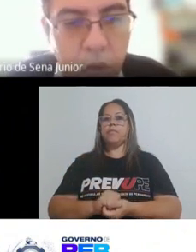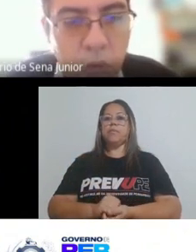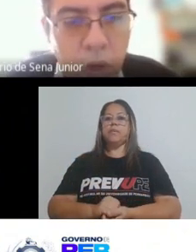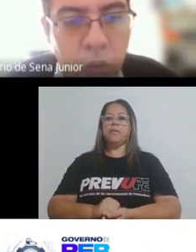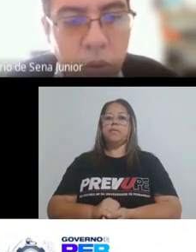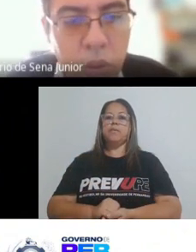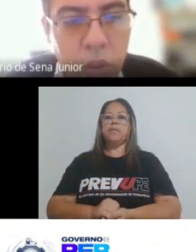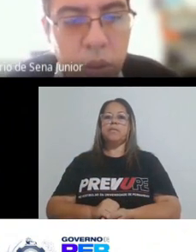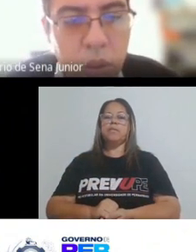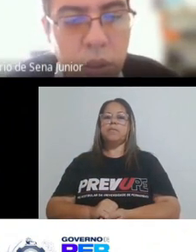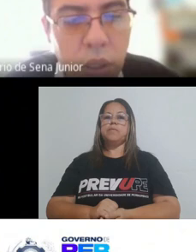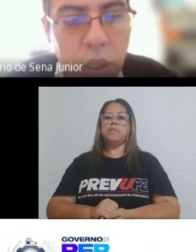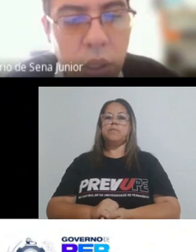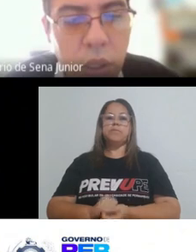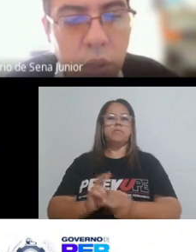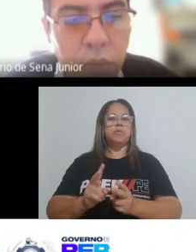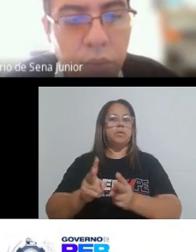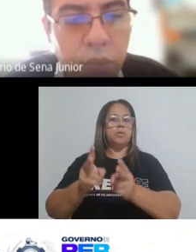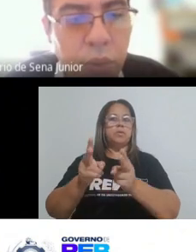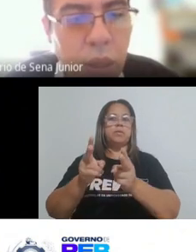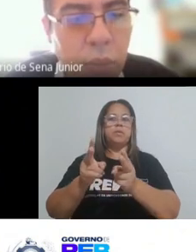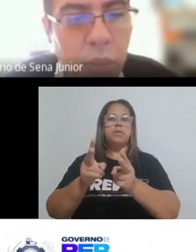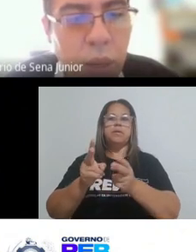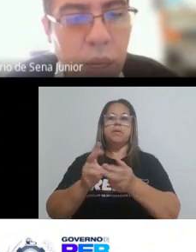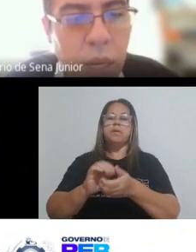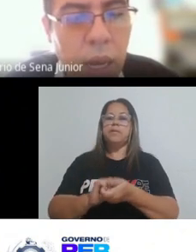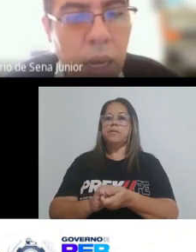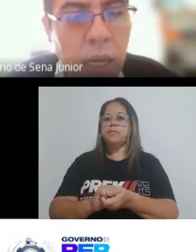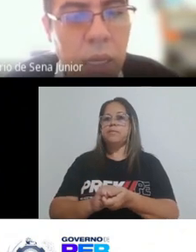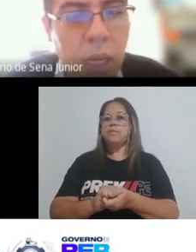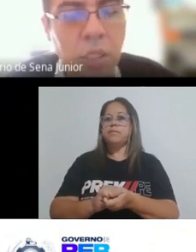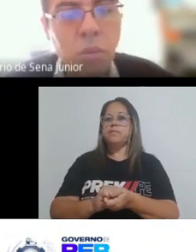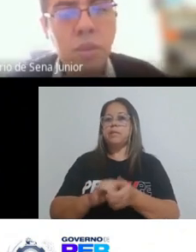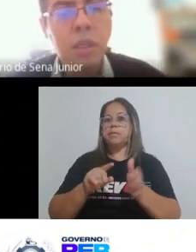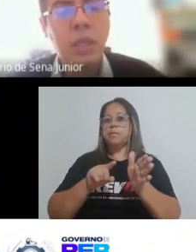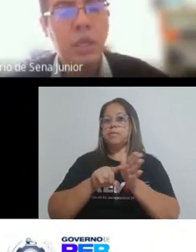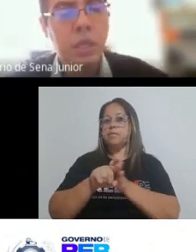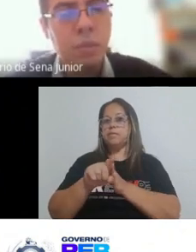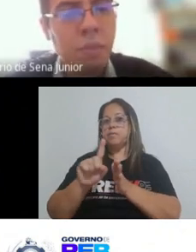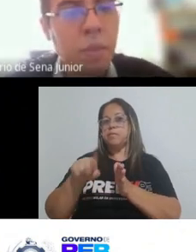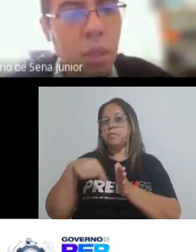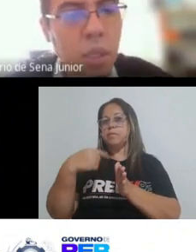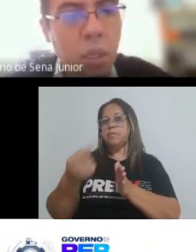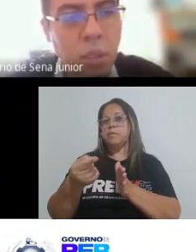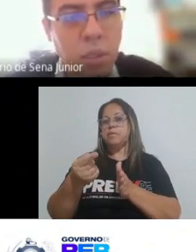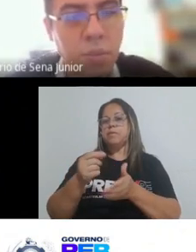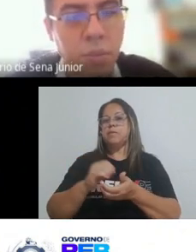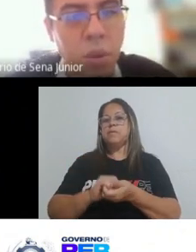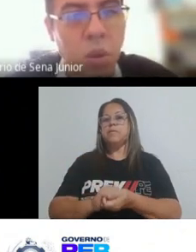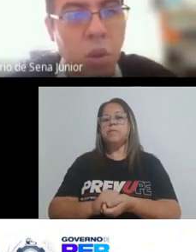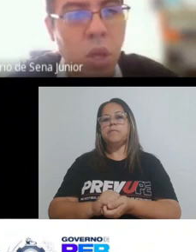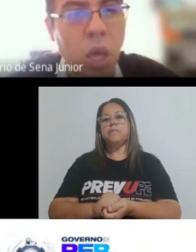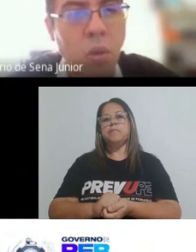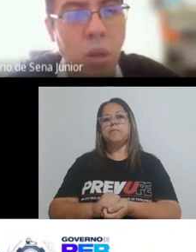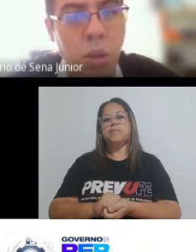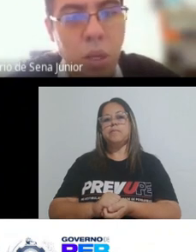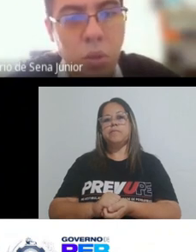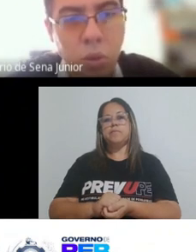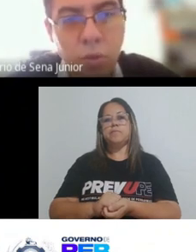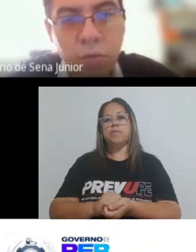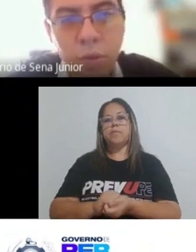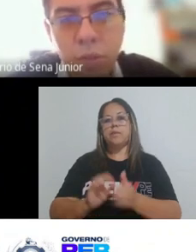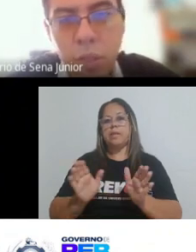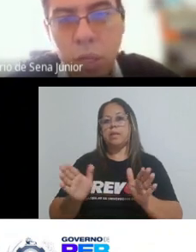Vamos seguir para a questão seguinte, que diz em um